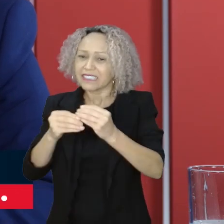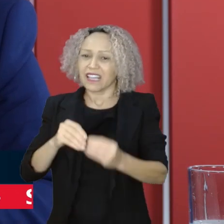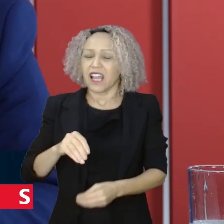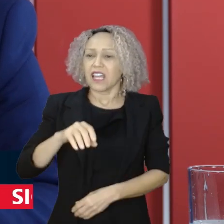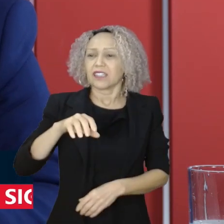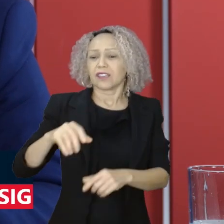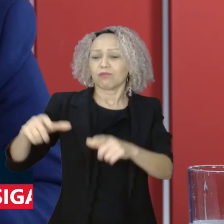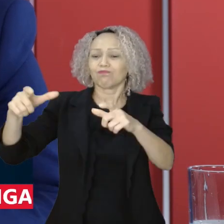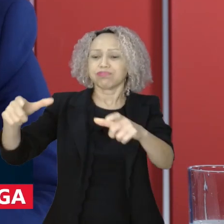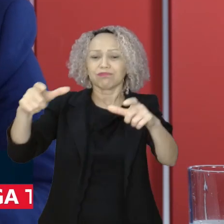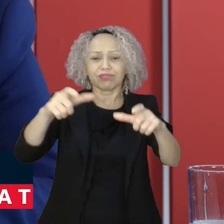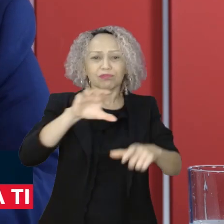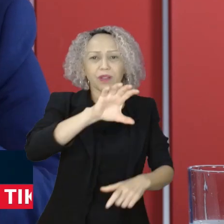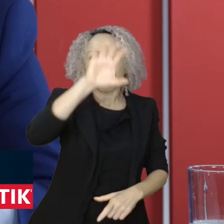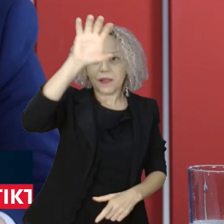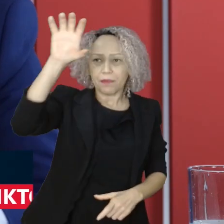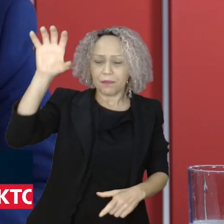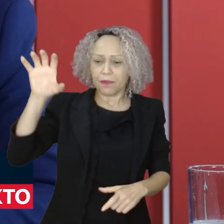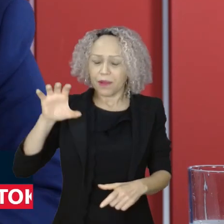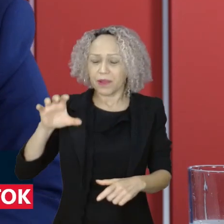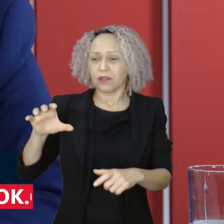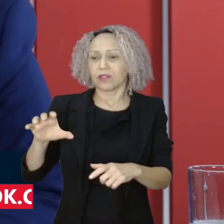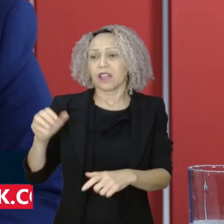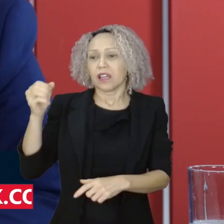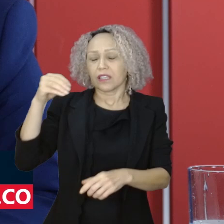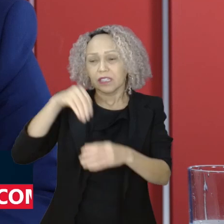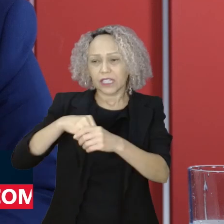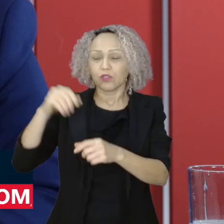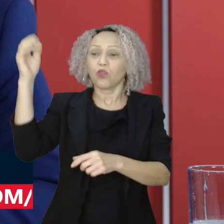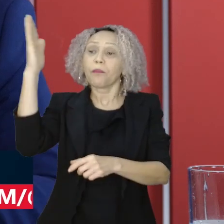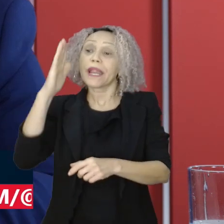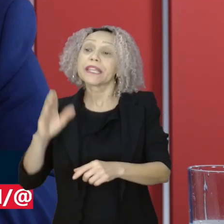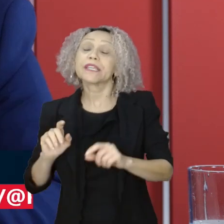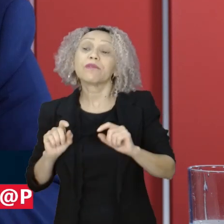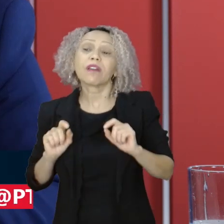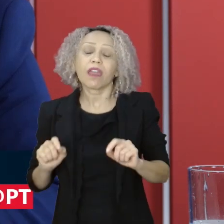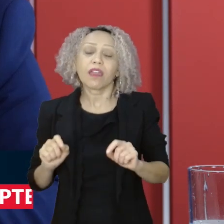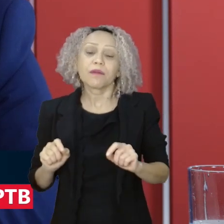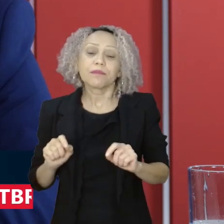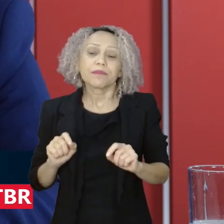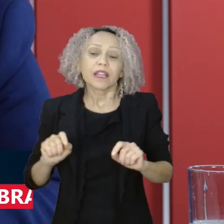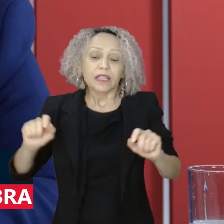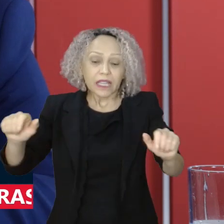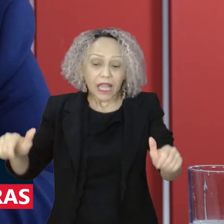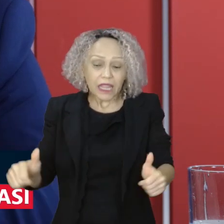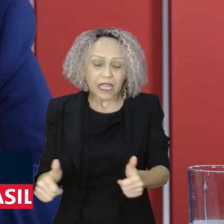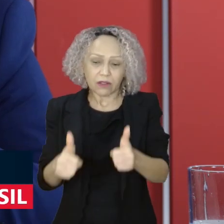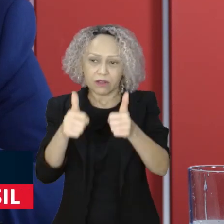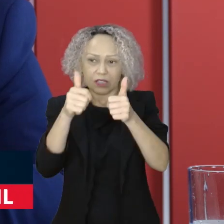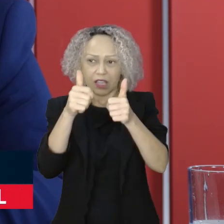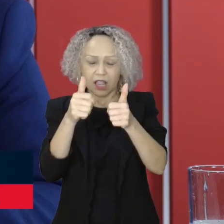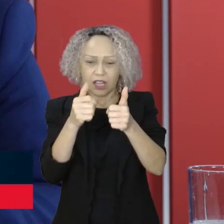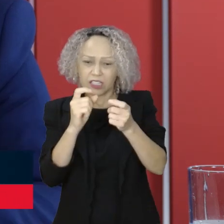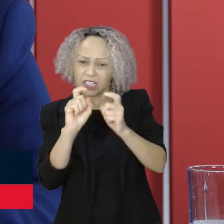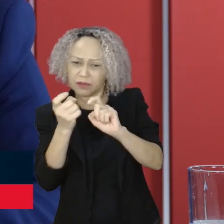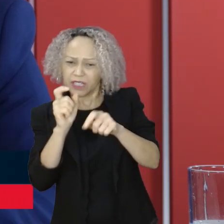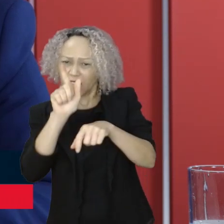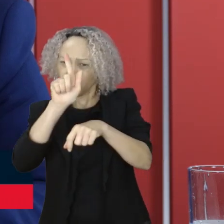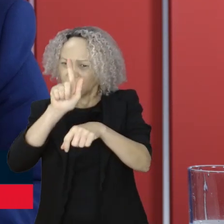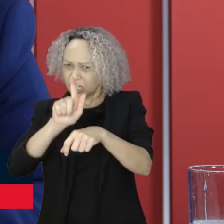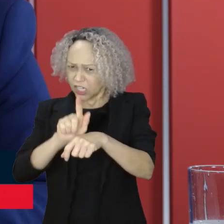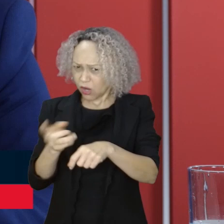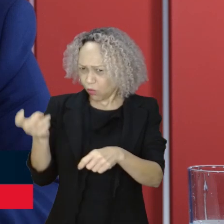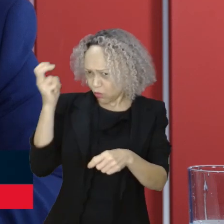brasileiro, desse sistema, fazendo com que a qualidade da gestão cultural e da chegada das